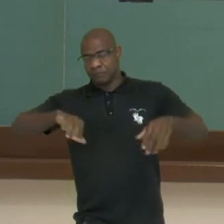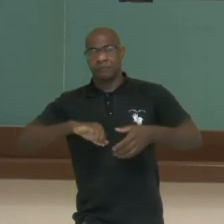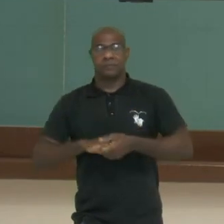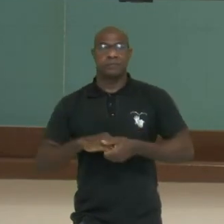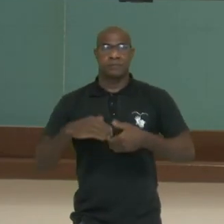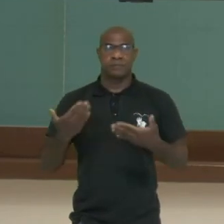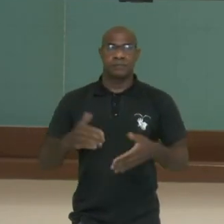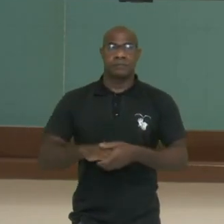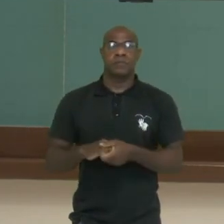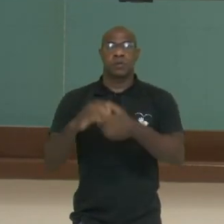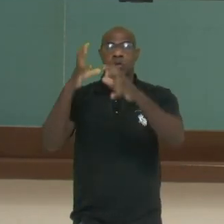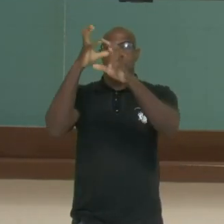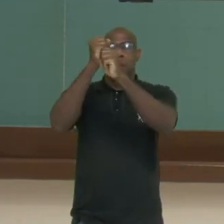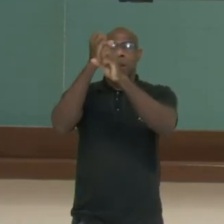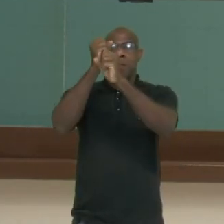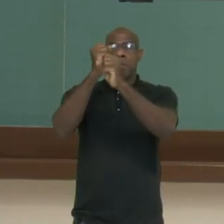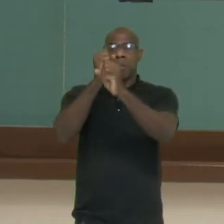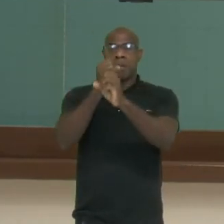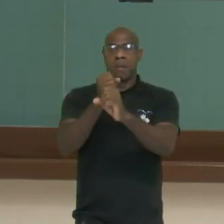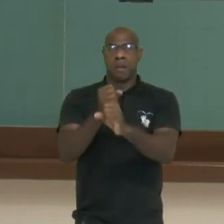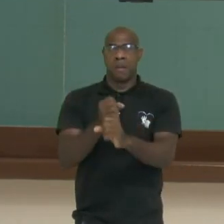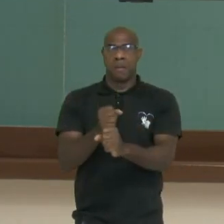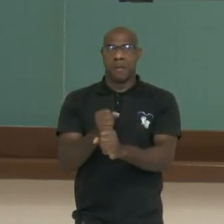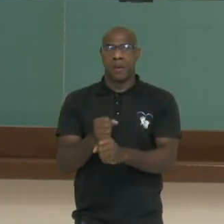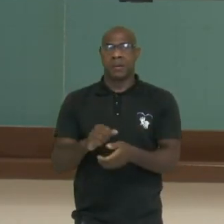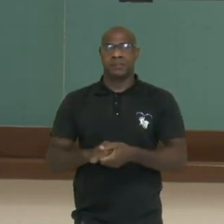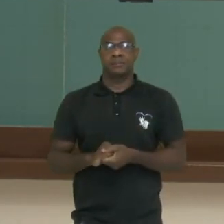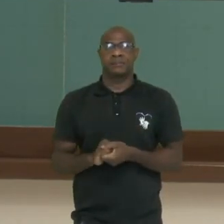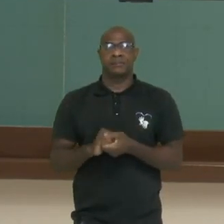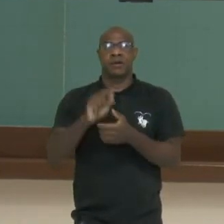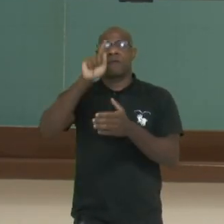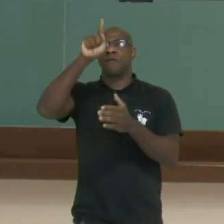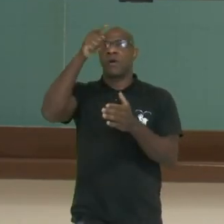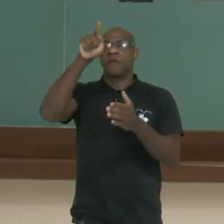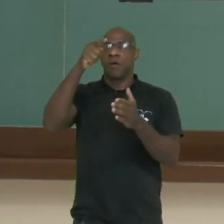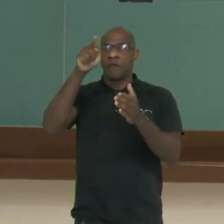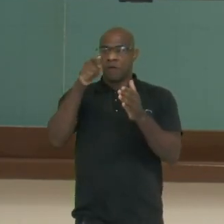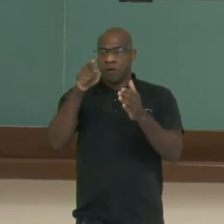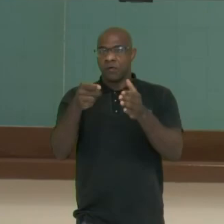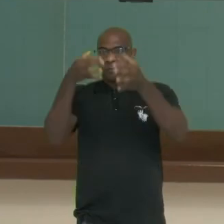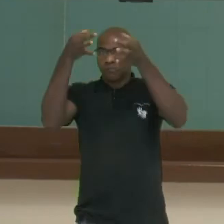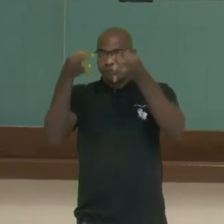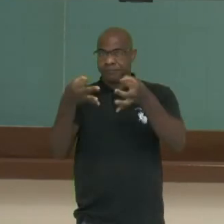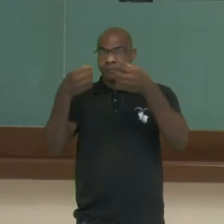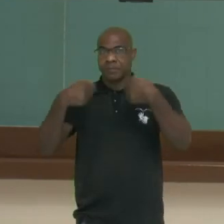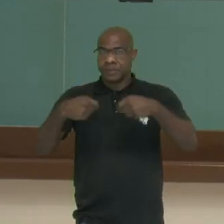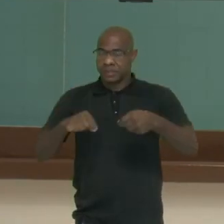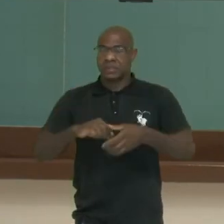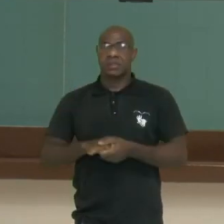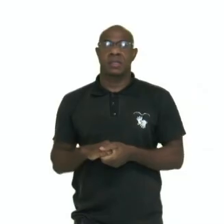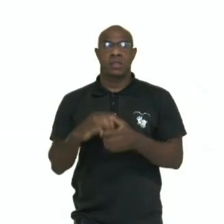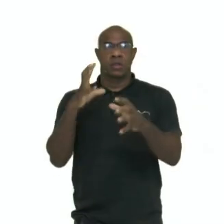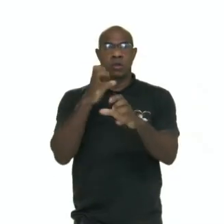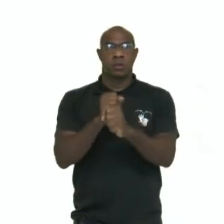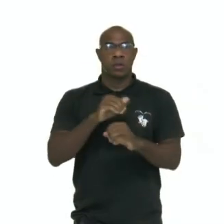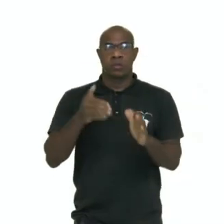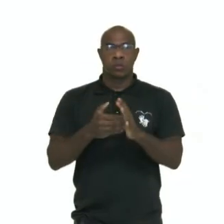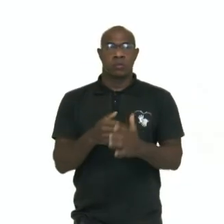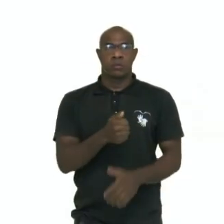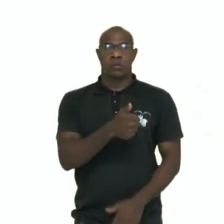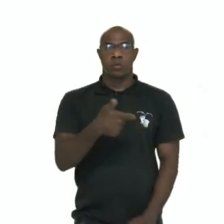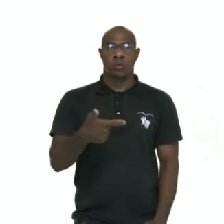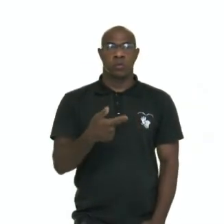vírgulazinha embaixo de vírgula, né? Arruma, coloca o zerinho, porque aqui tinha 2 casinhas decimais. Somando tudo, vai dar